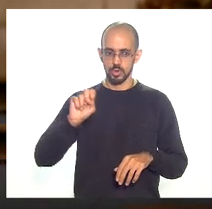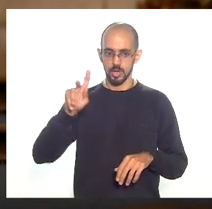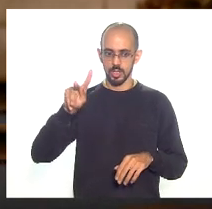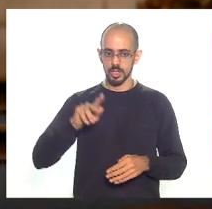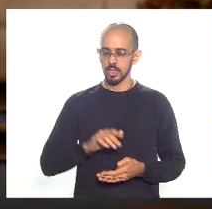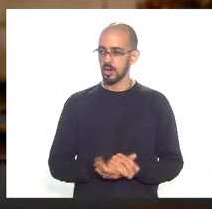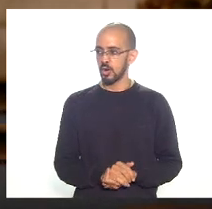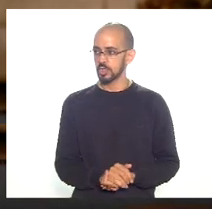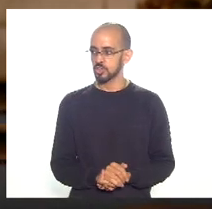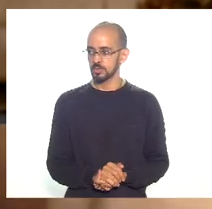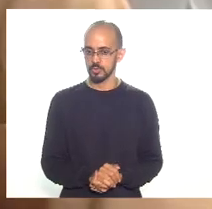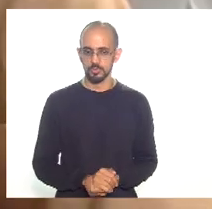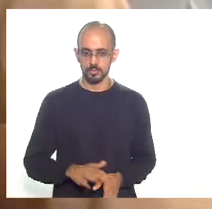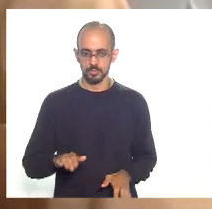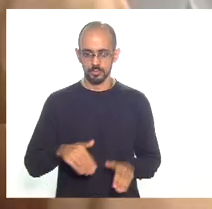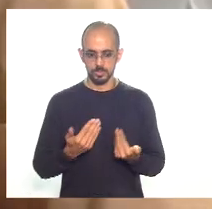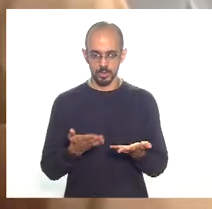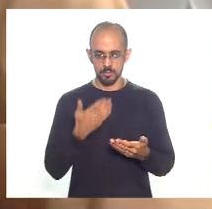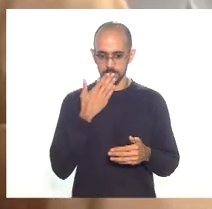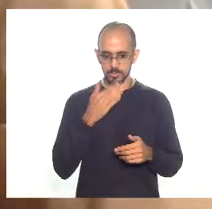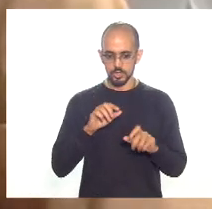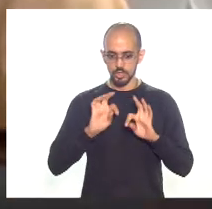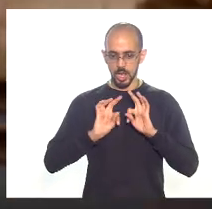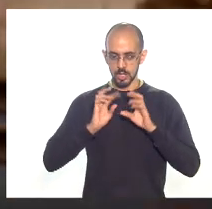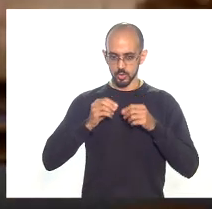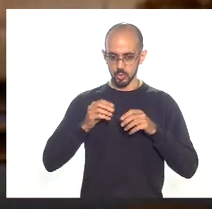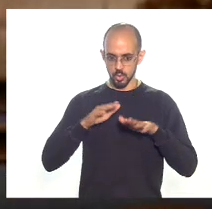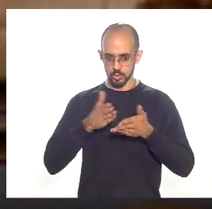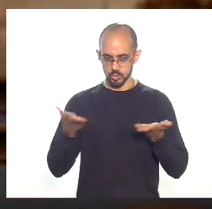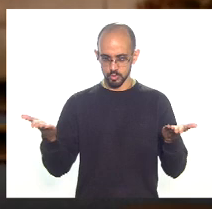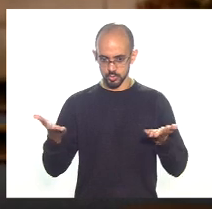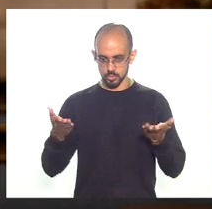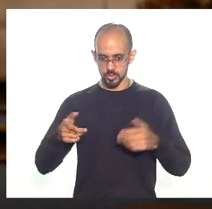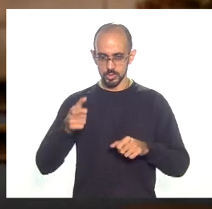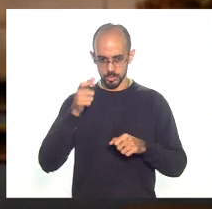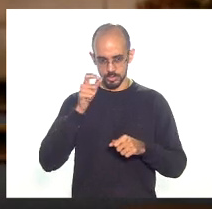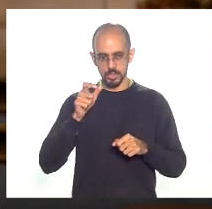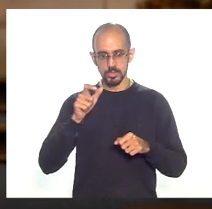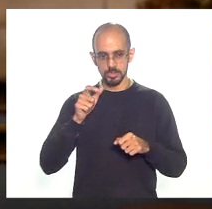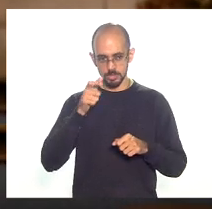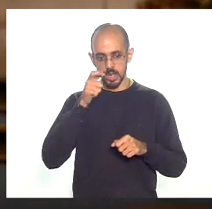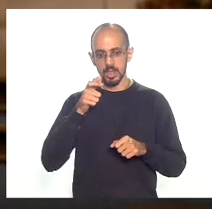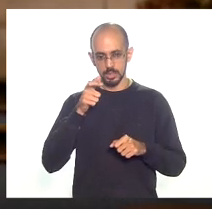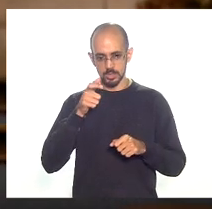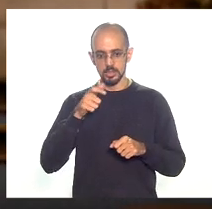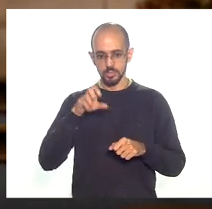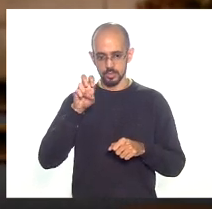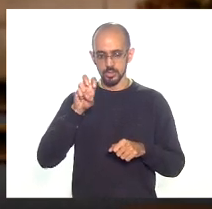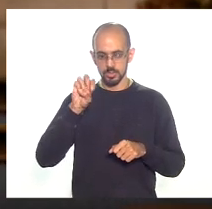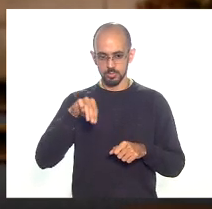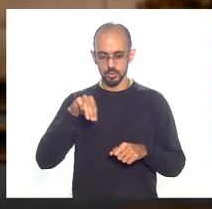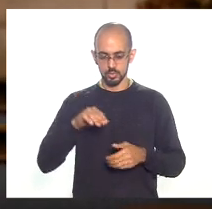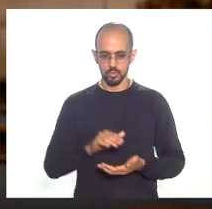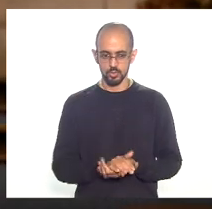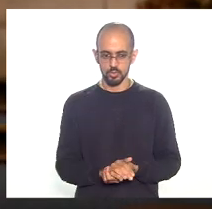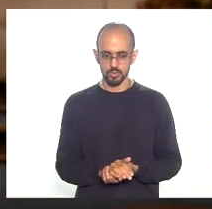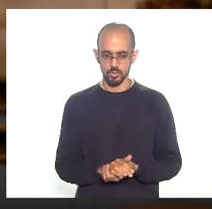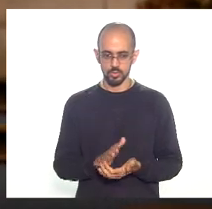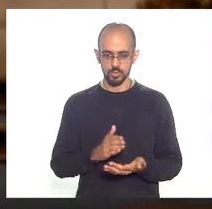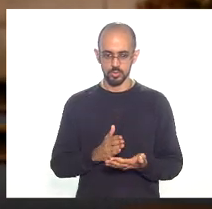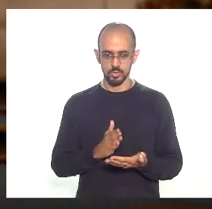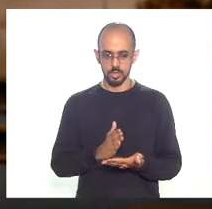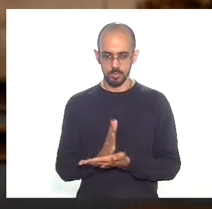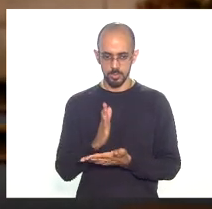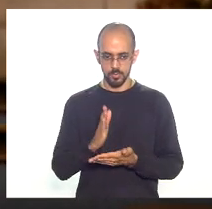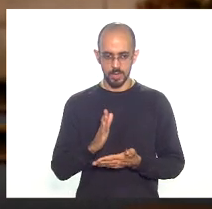ser então pedi a atenção dos nossos colegas cinco minutos senhores que aprovam parece que estão